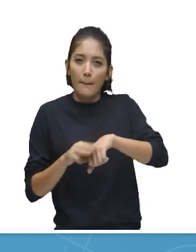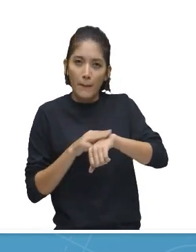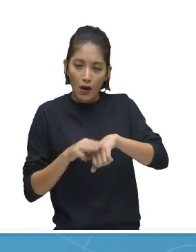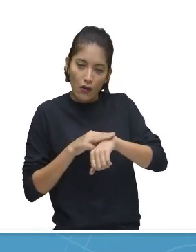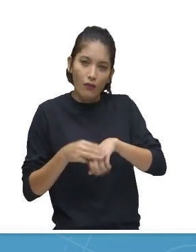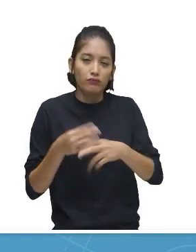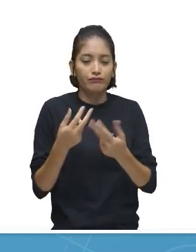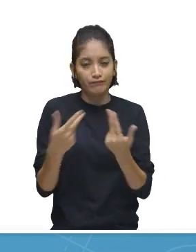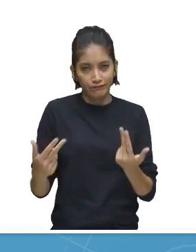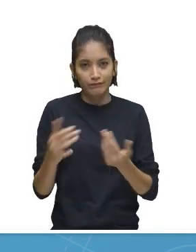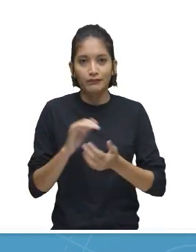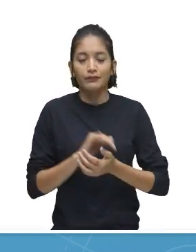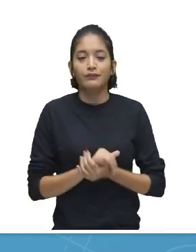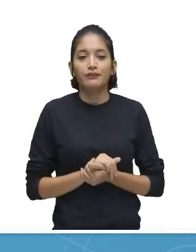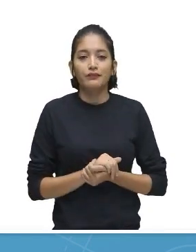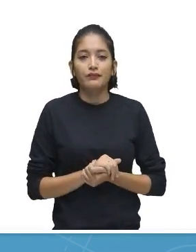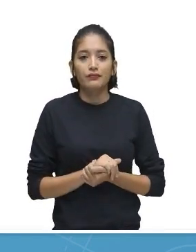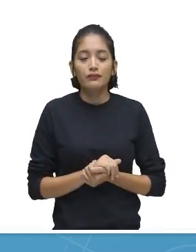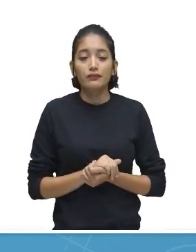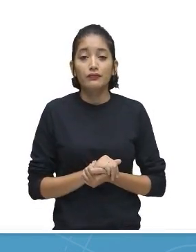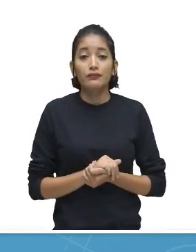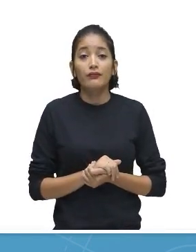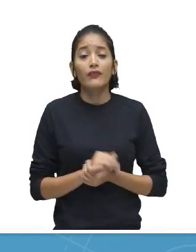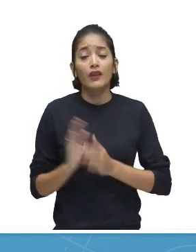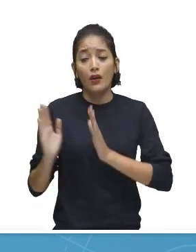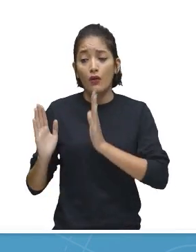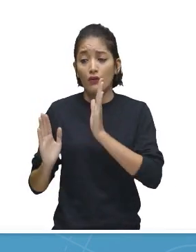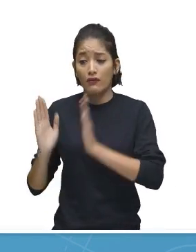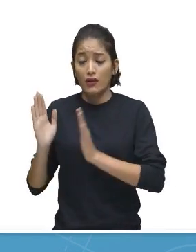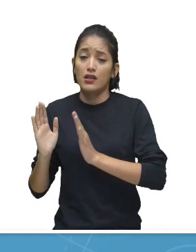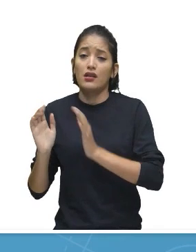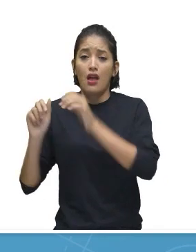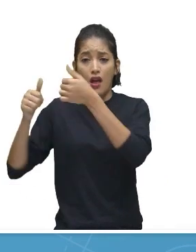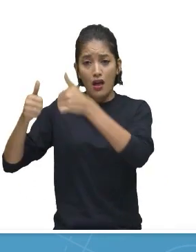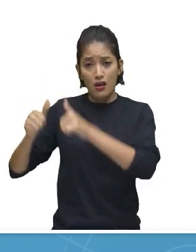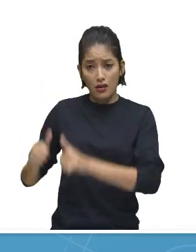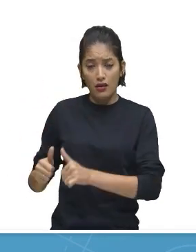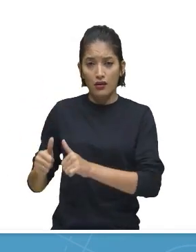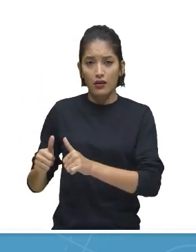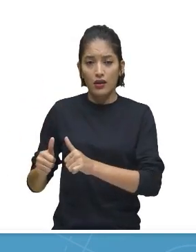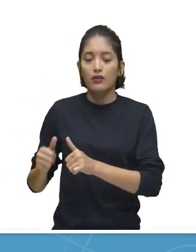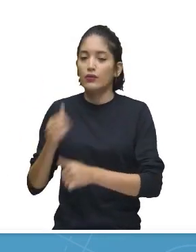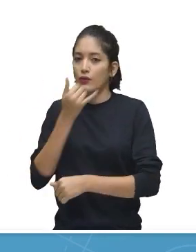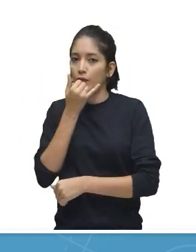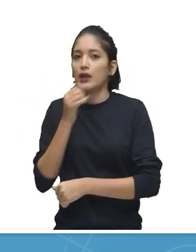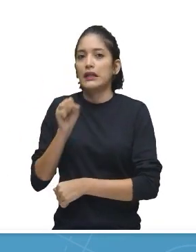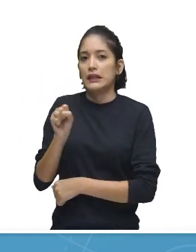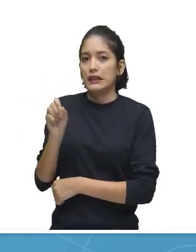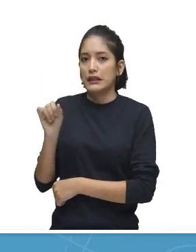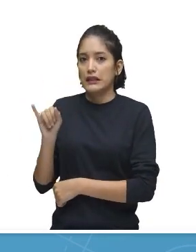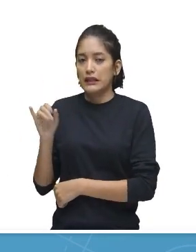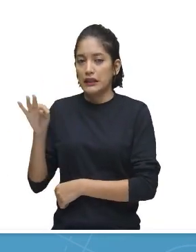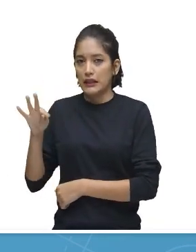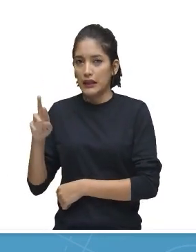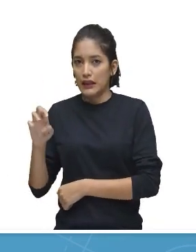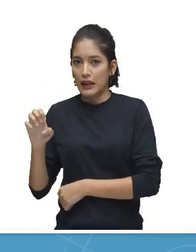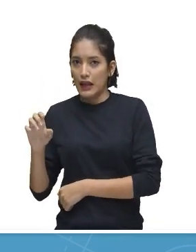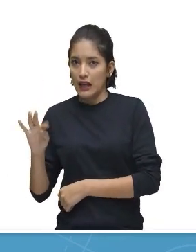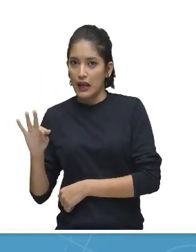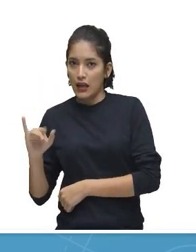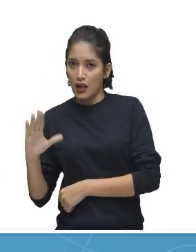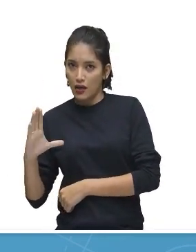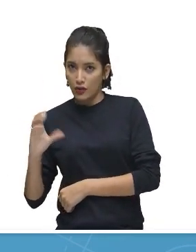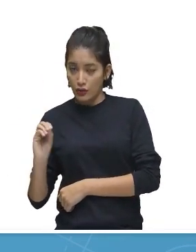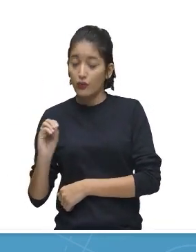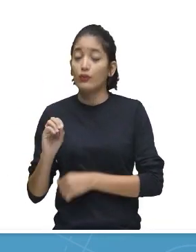é isso? E no analítico, como é que é? Ou desculpe, no sintético, como é que é a obra no cubismo